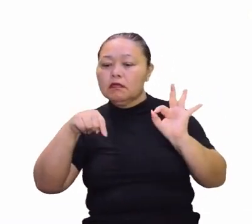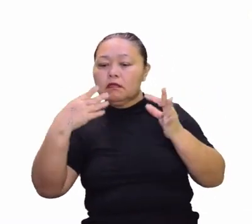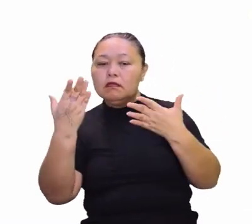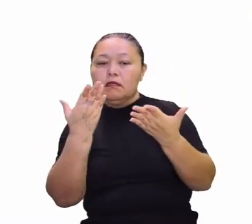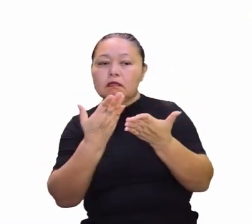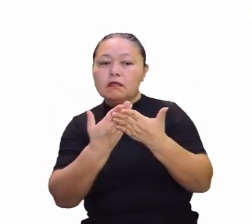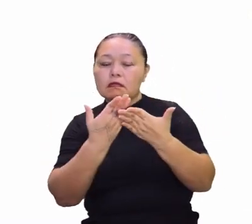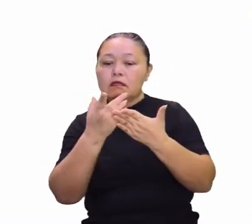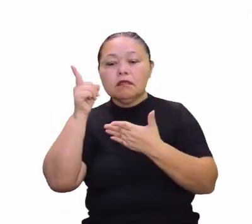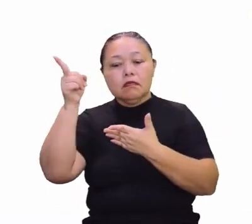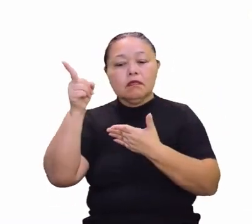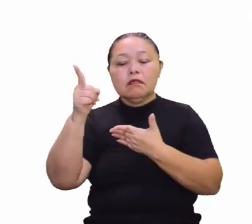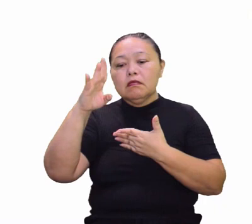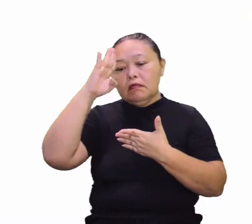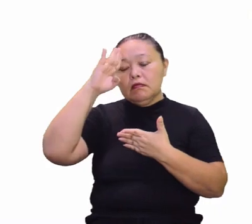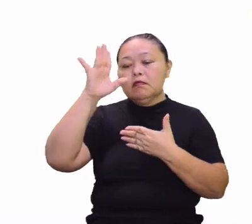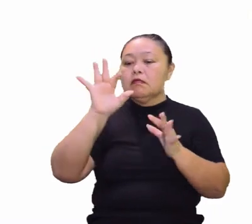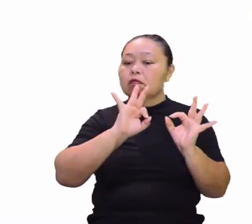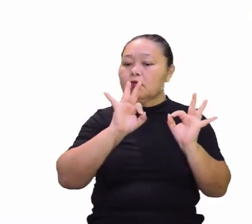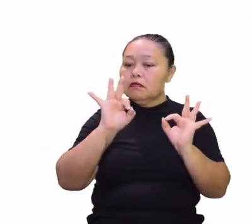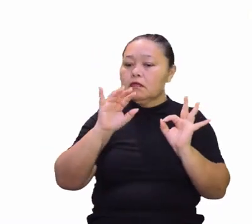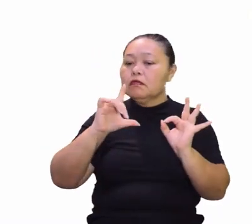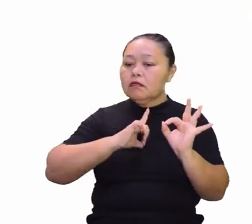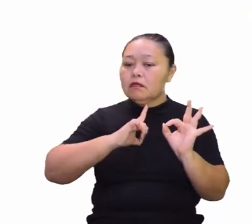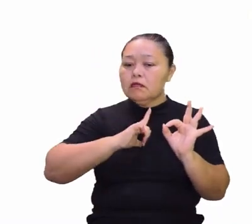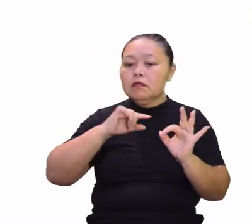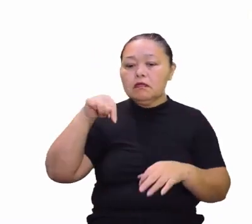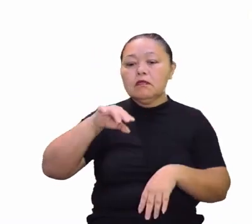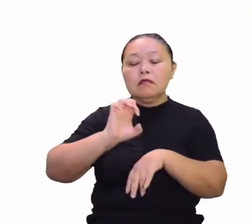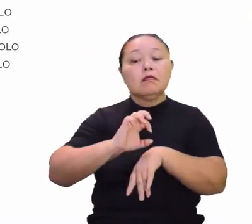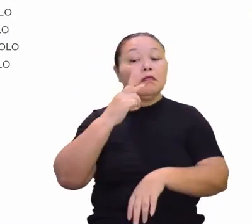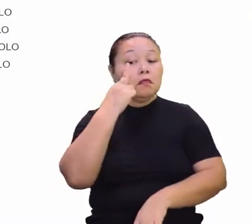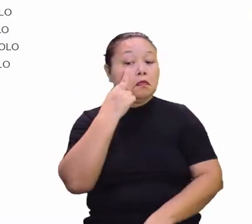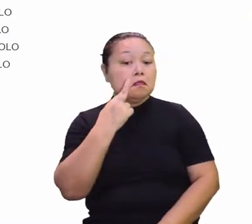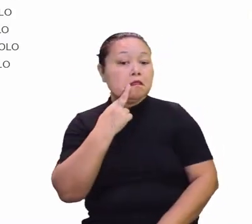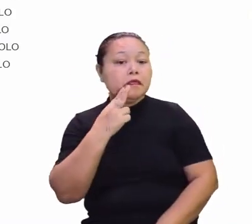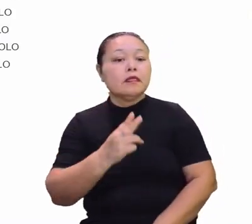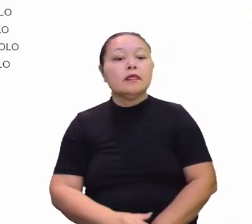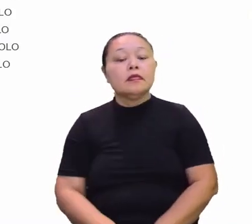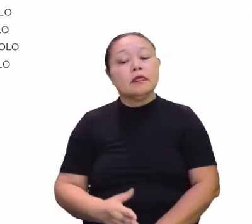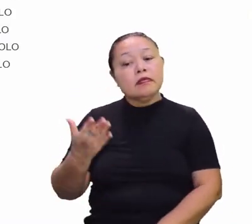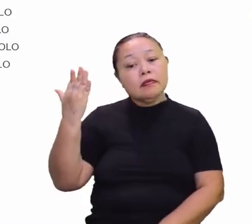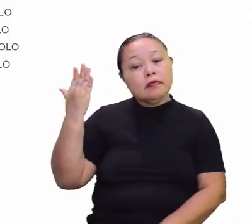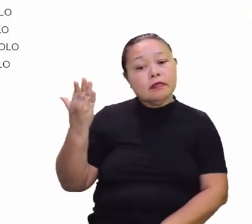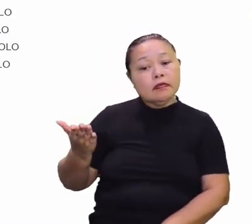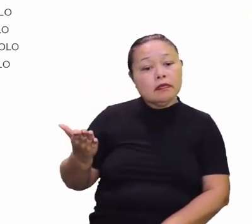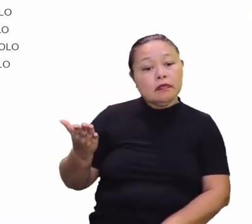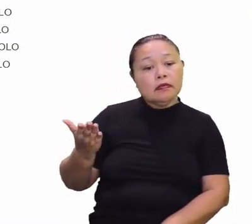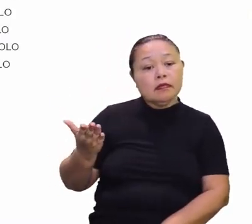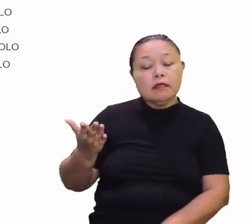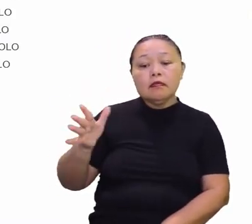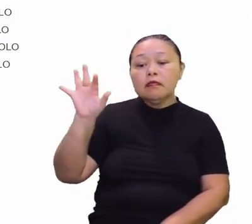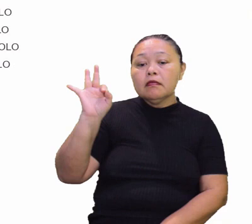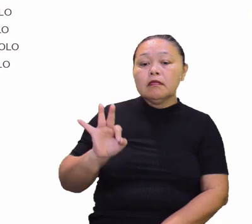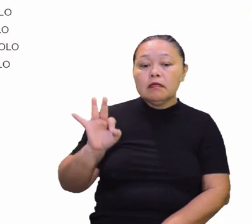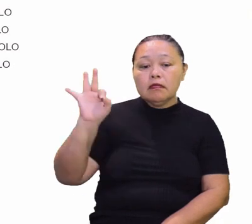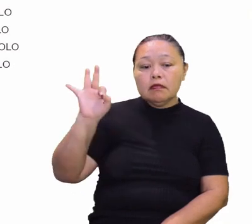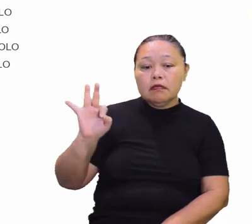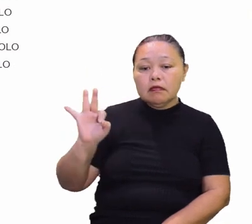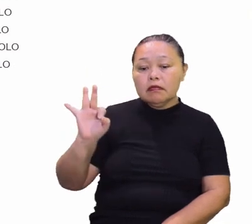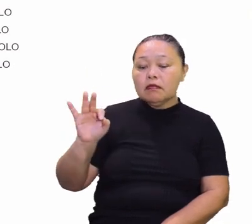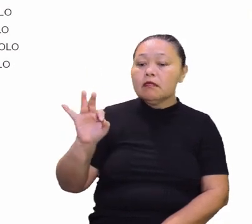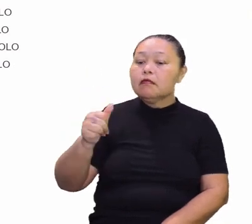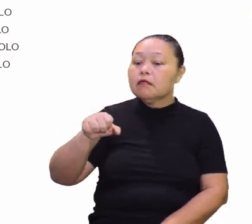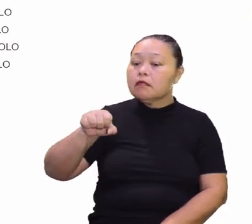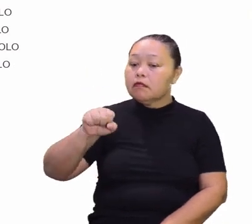aula, porque são eles os principais solos que nós temos em Rondônia. Exatamente. E aqui está o percentual